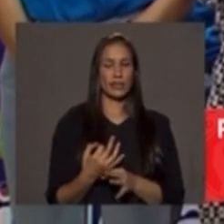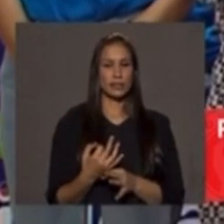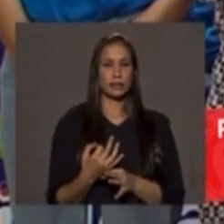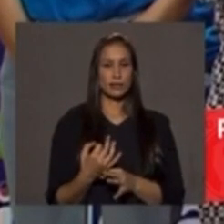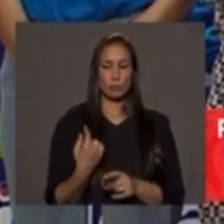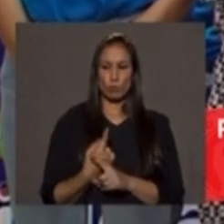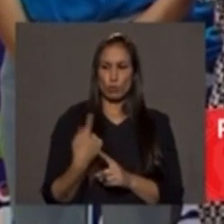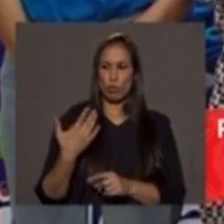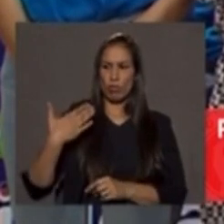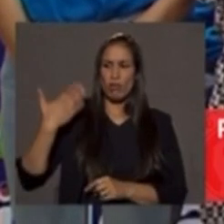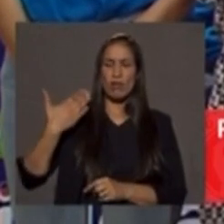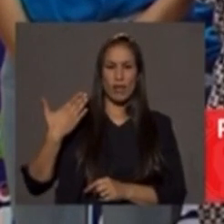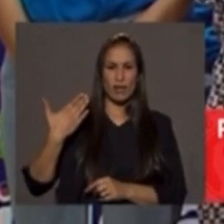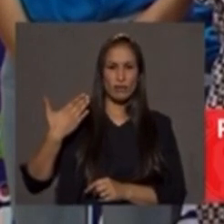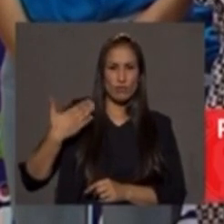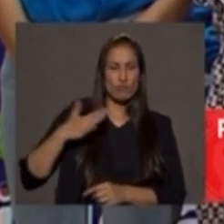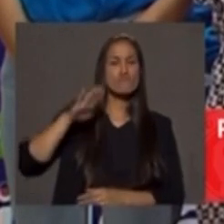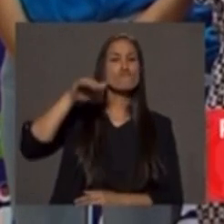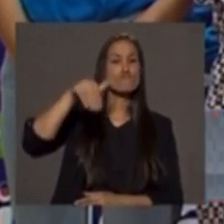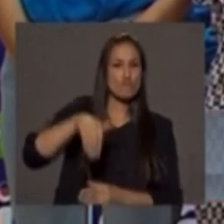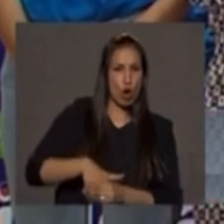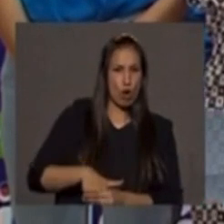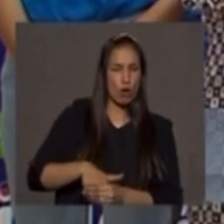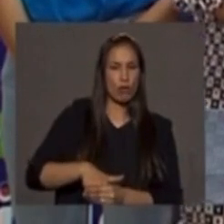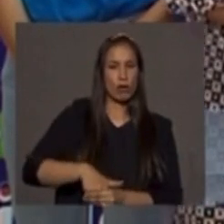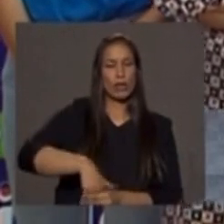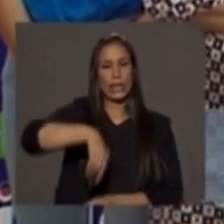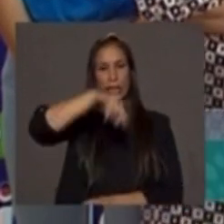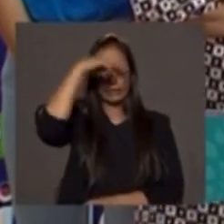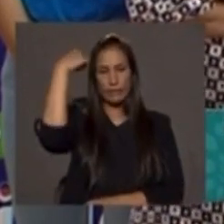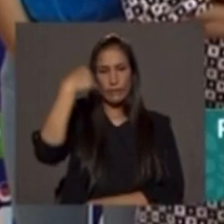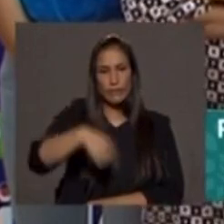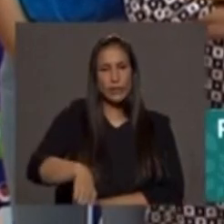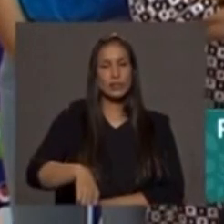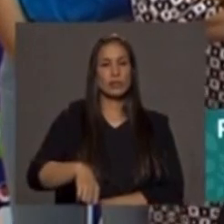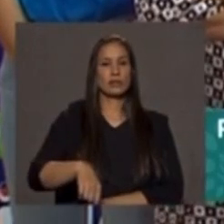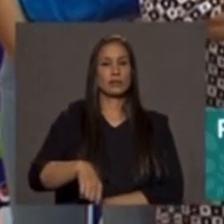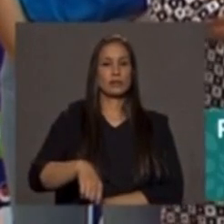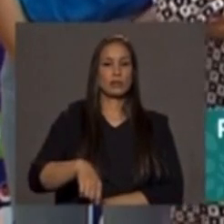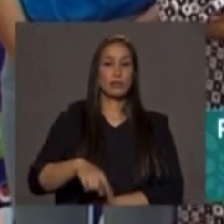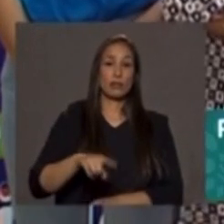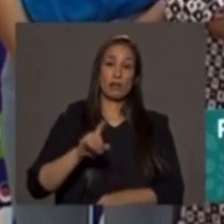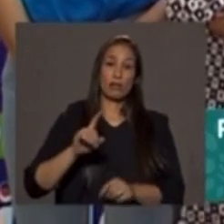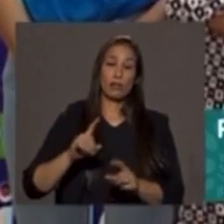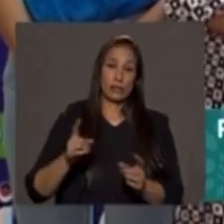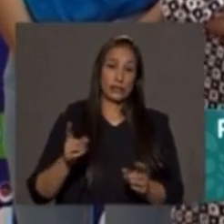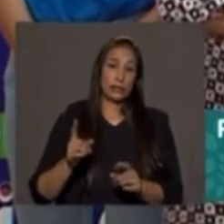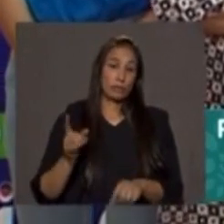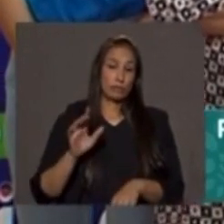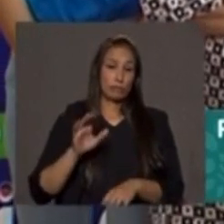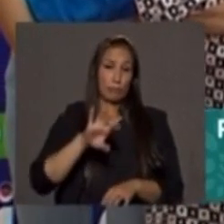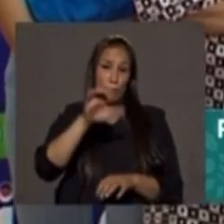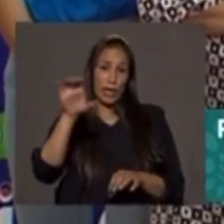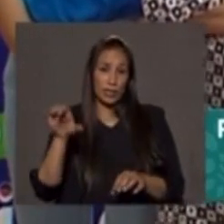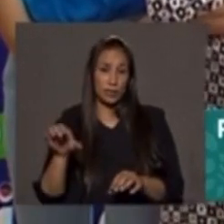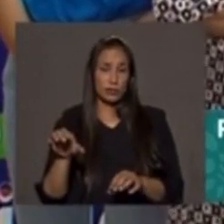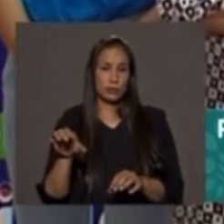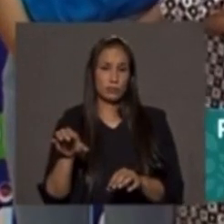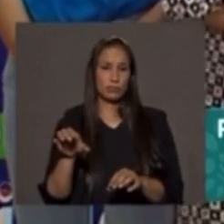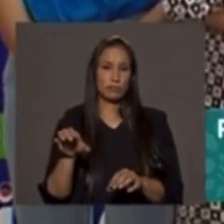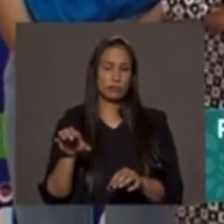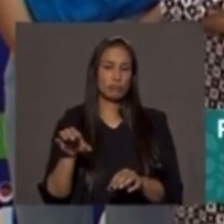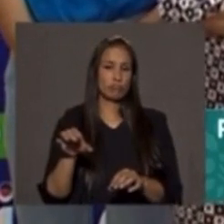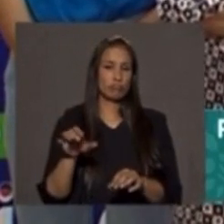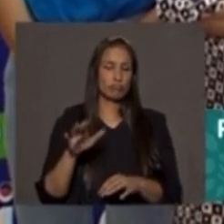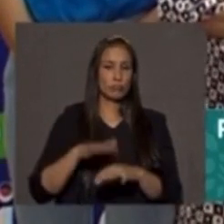exercido um direito que foi custoso de alcançar neste e em outros países. Não temos motivo senão